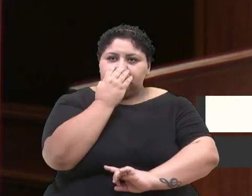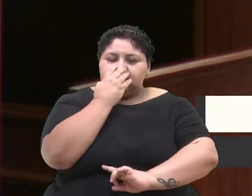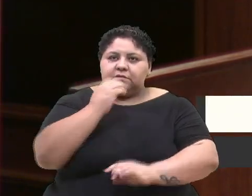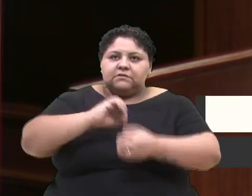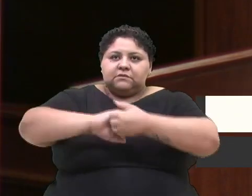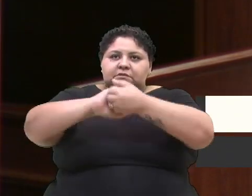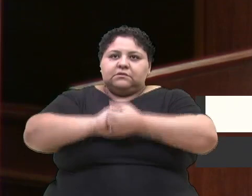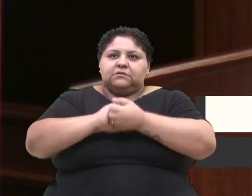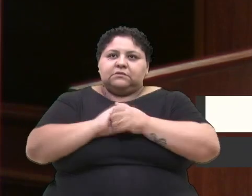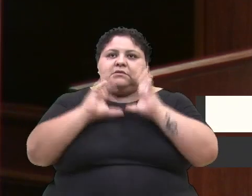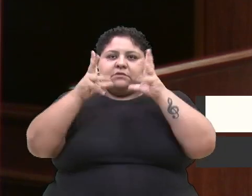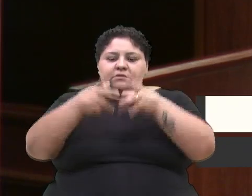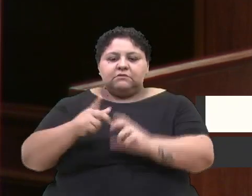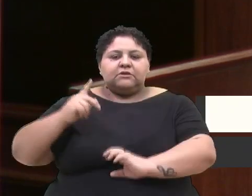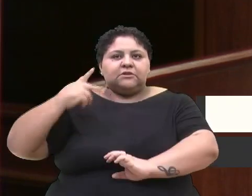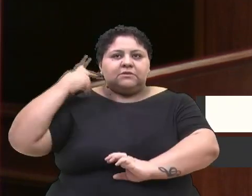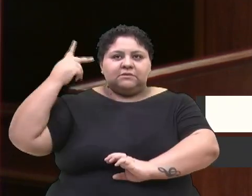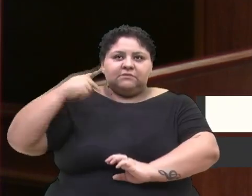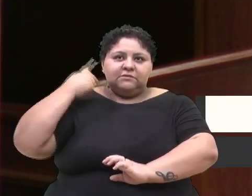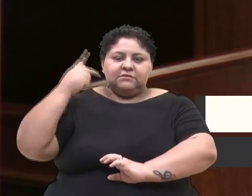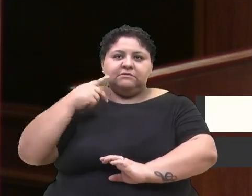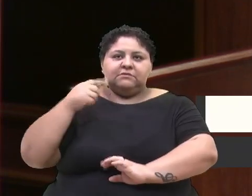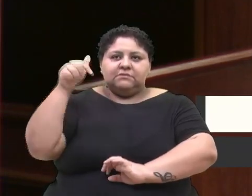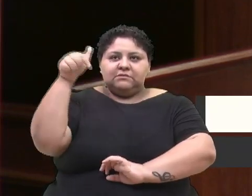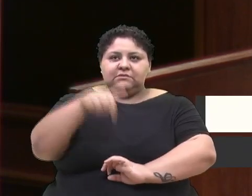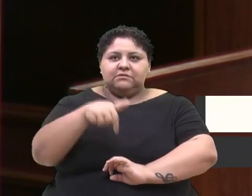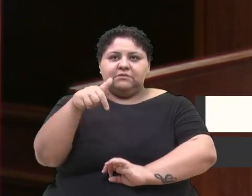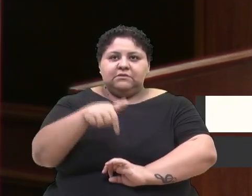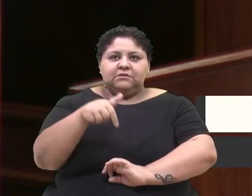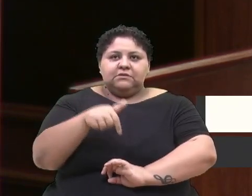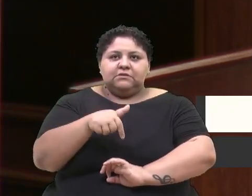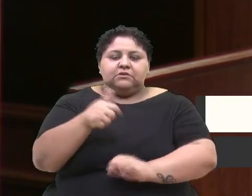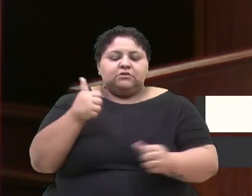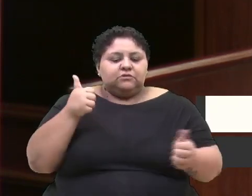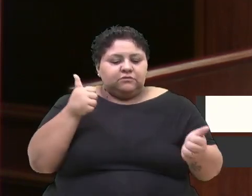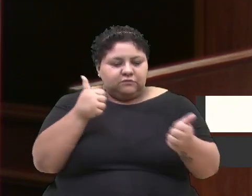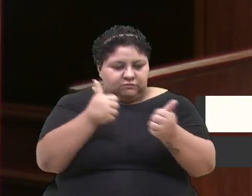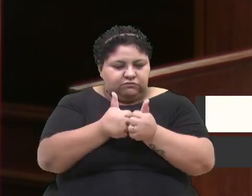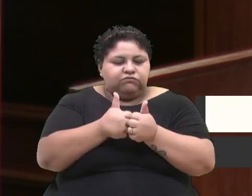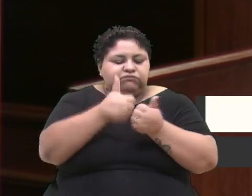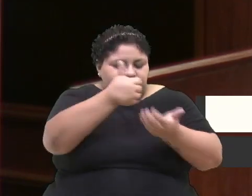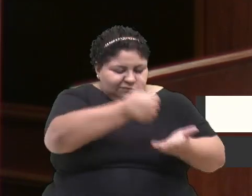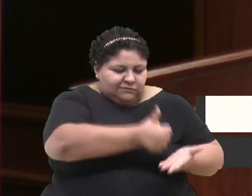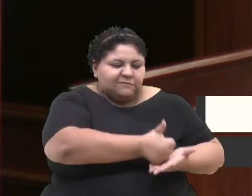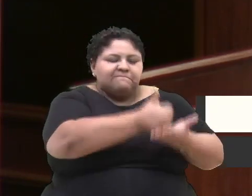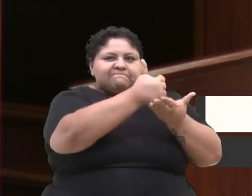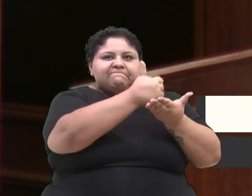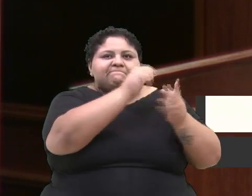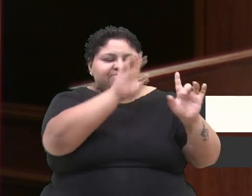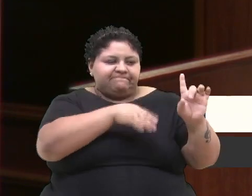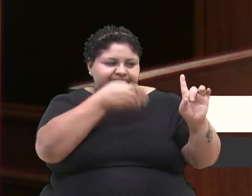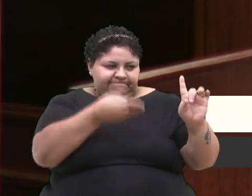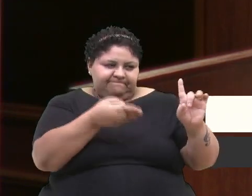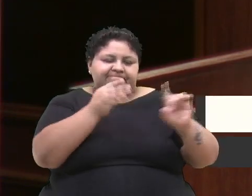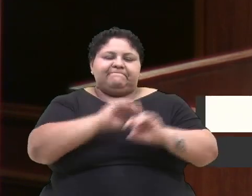a todos os vereadores que estão conosco e que apoiaram essa homenagem.